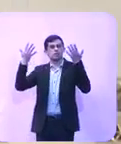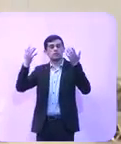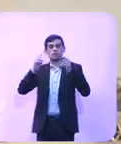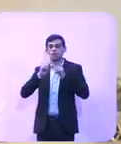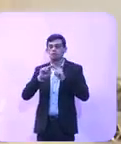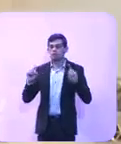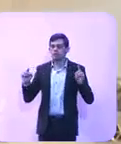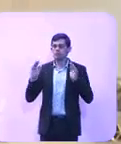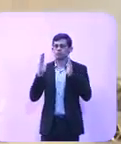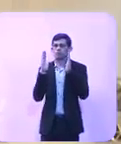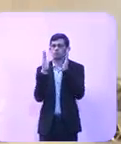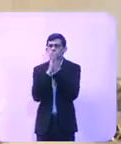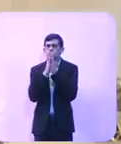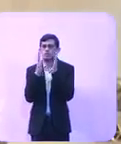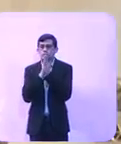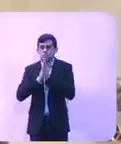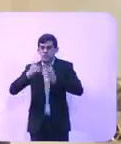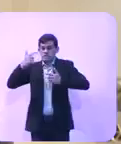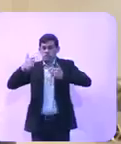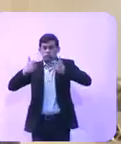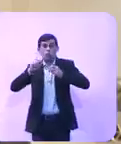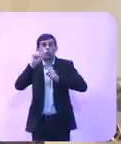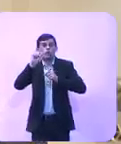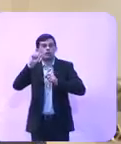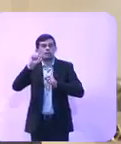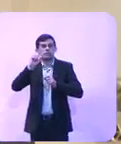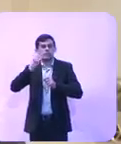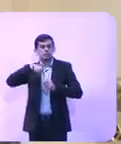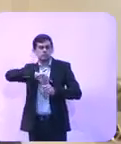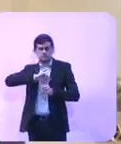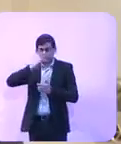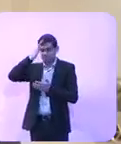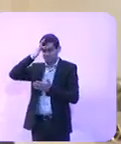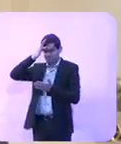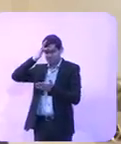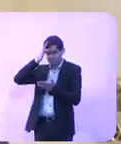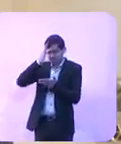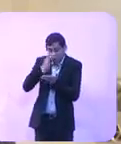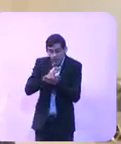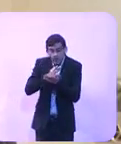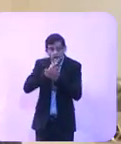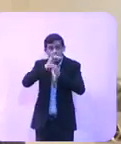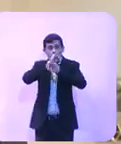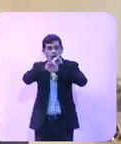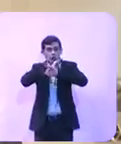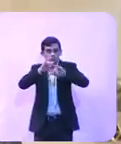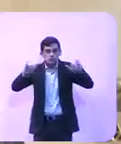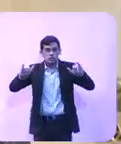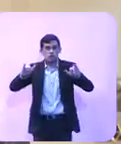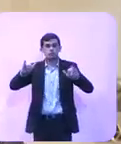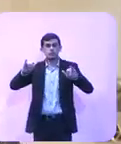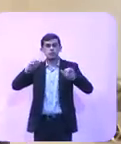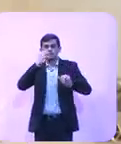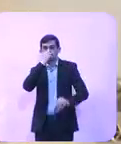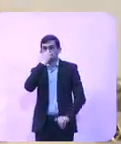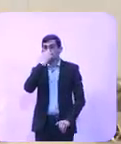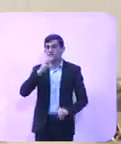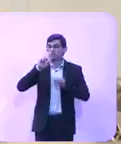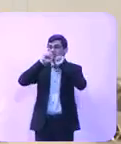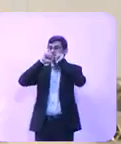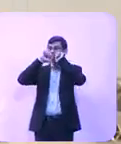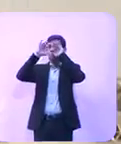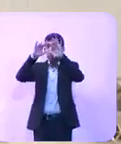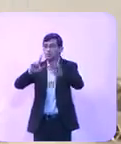guerra é quando, pela fé, anunciamos a bênção que ele prometeu que nos